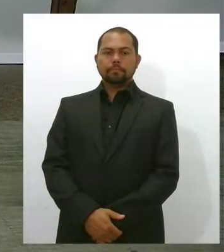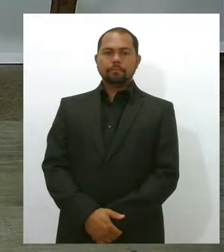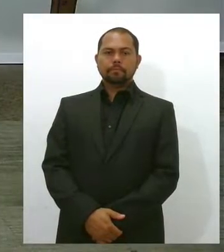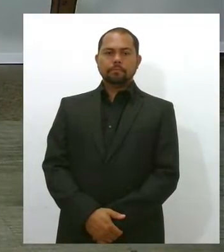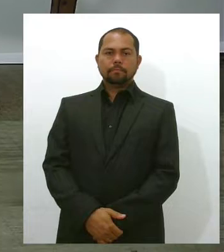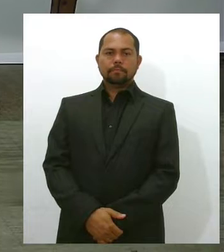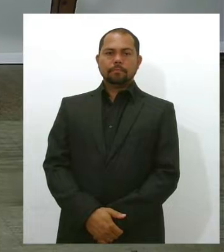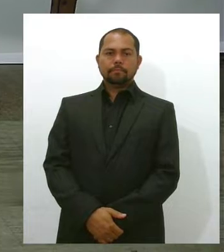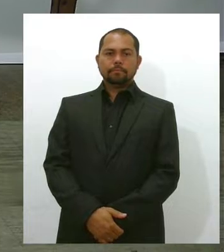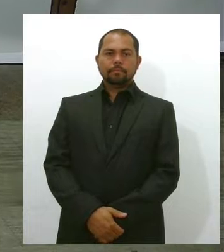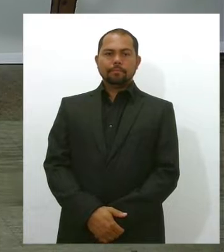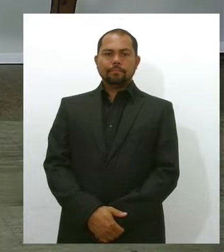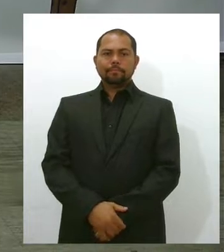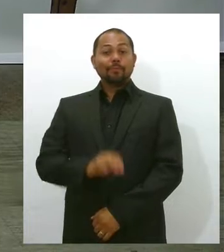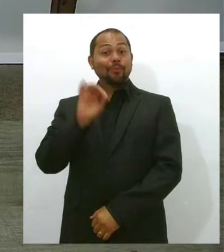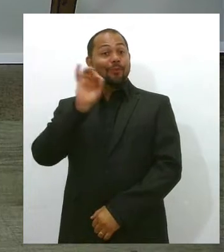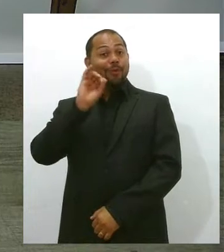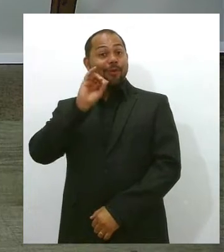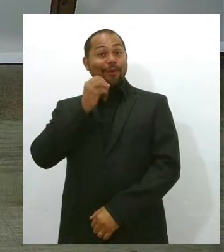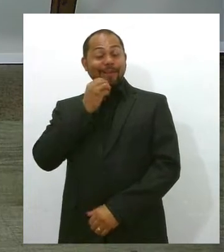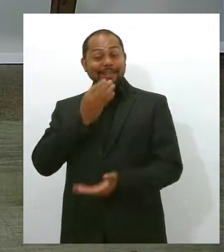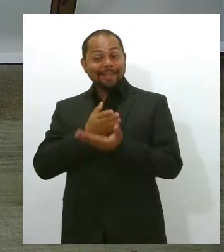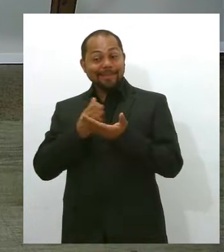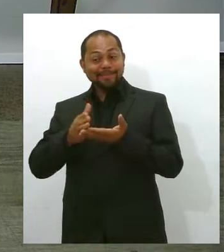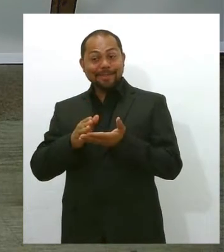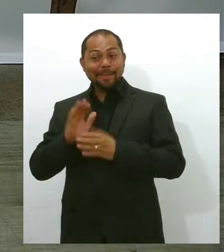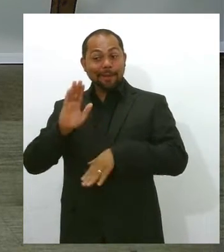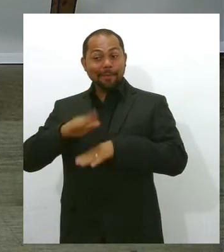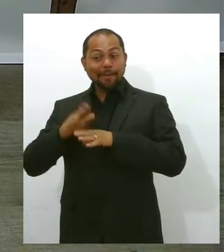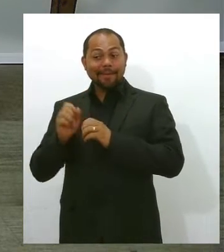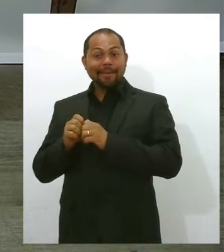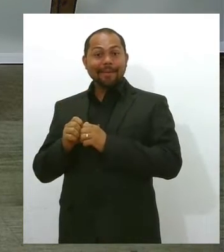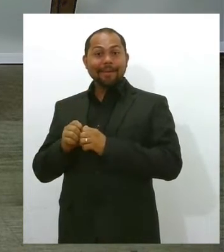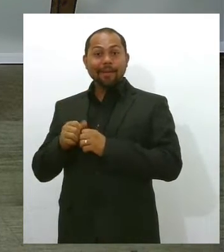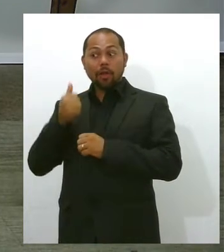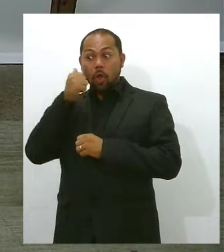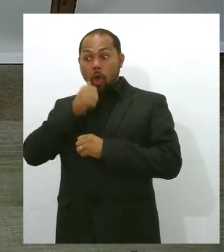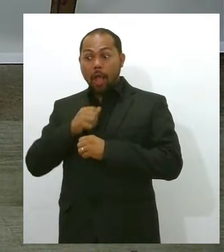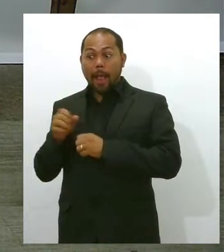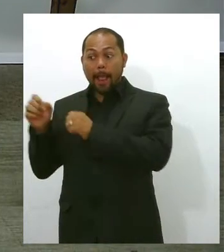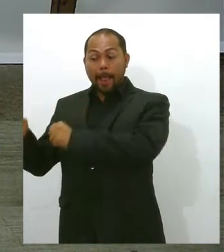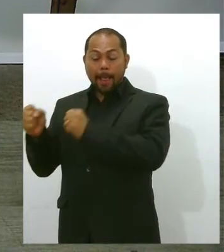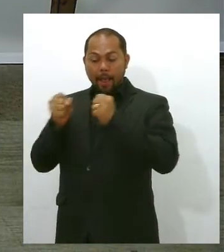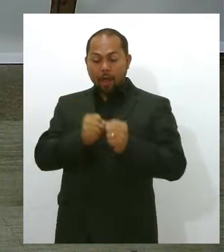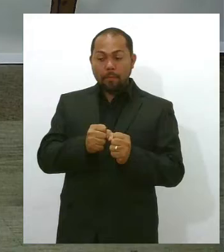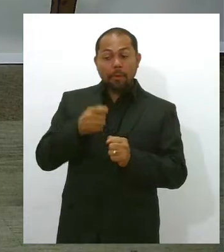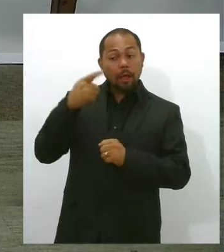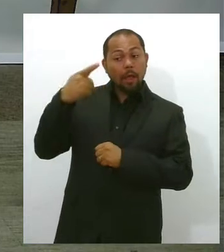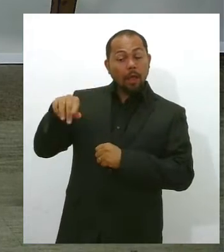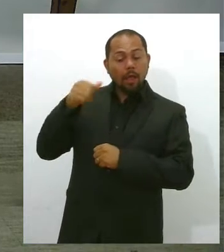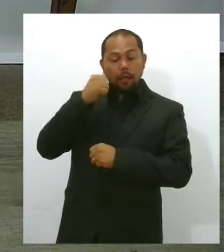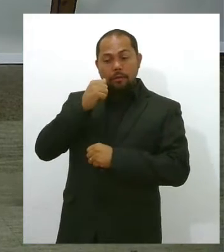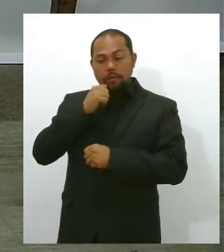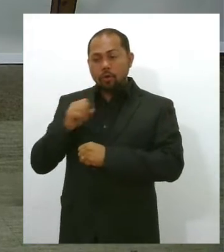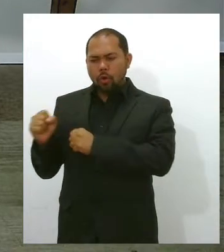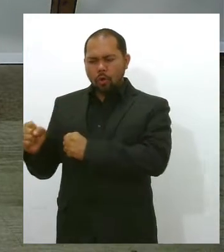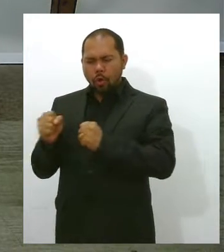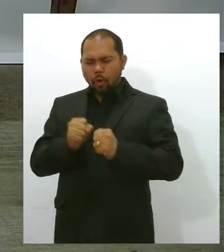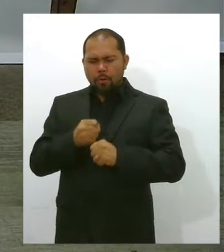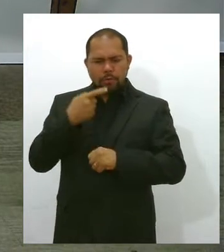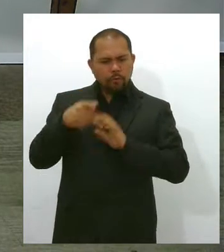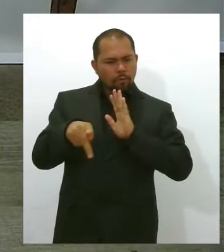Olá, olá, está começando mais um Elas no Comando. Elas no comando de suas próprias vidas. A